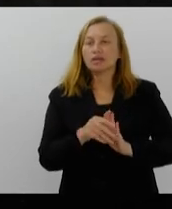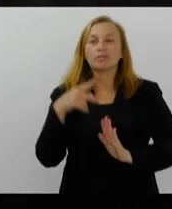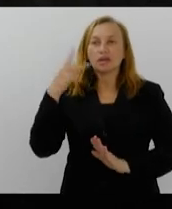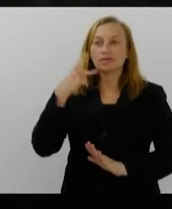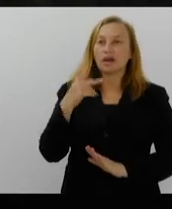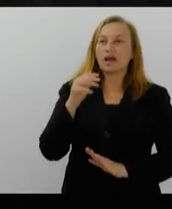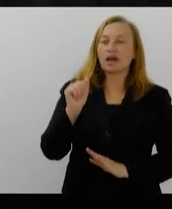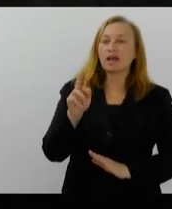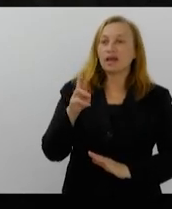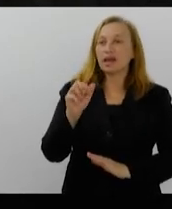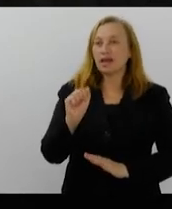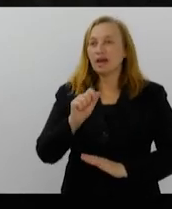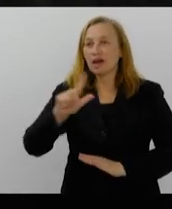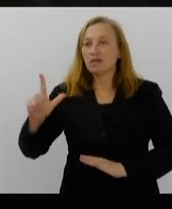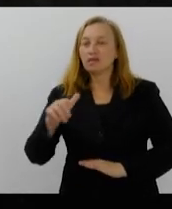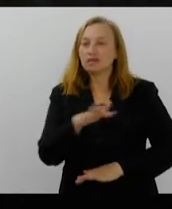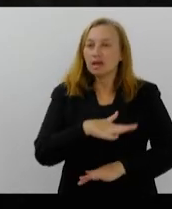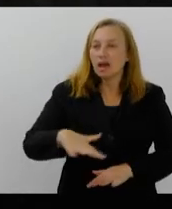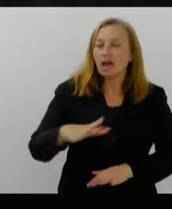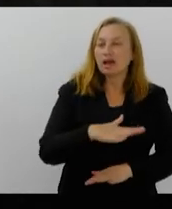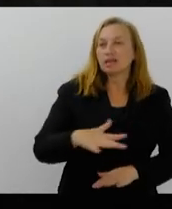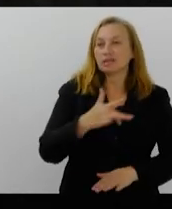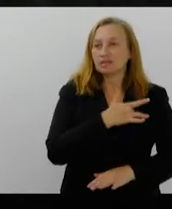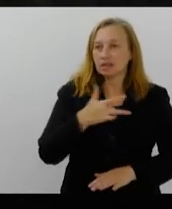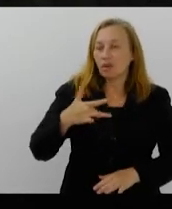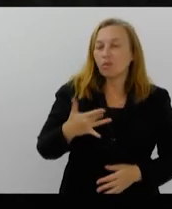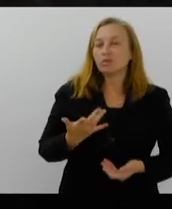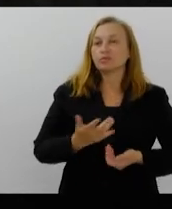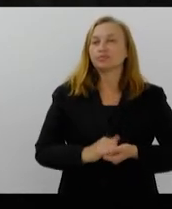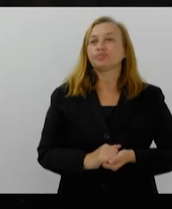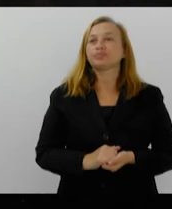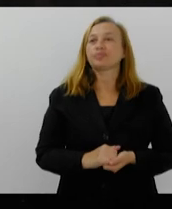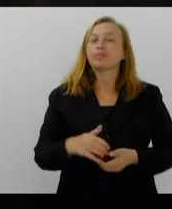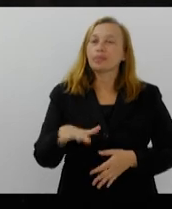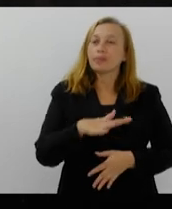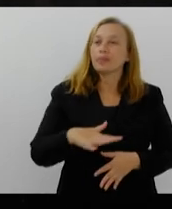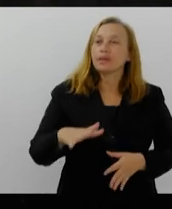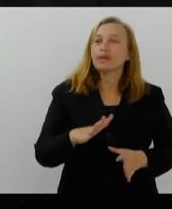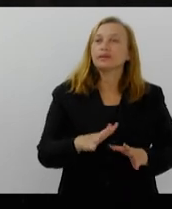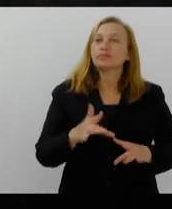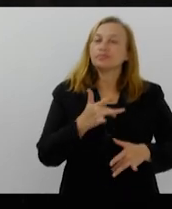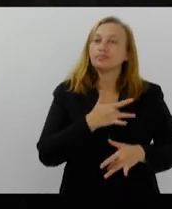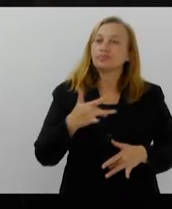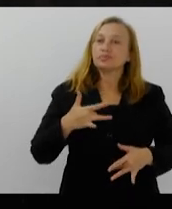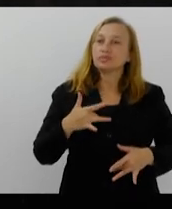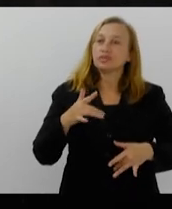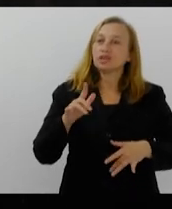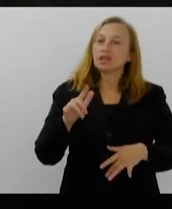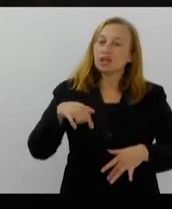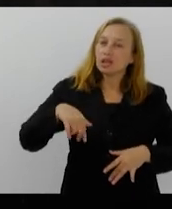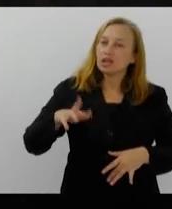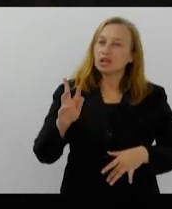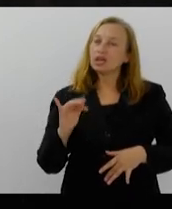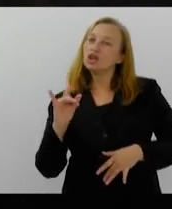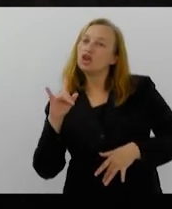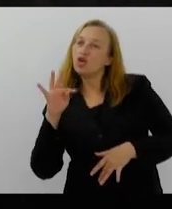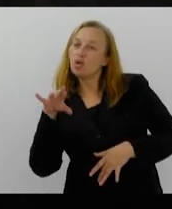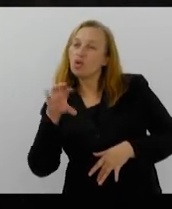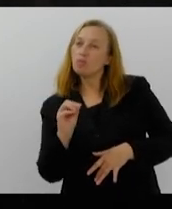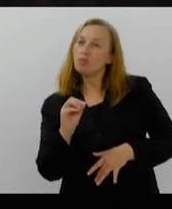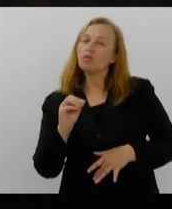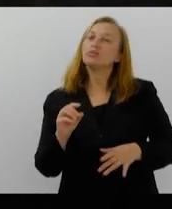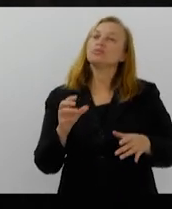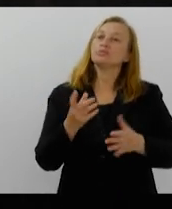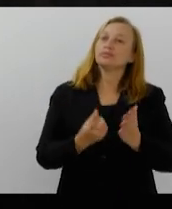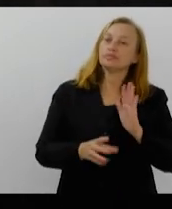garantir a construção de unidades de saúde, que vai garantir, inclusive, uma unidade de saúde no Quilombo Boa Esperança, vai chegar emenda parlamentar